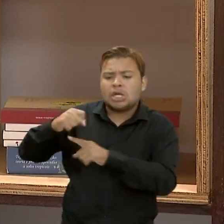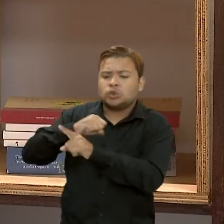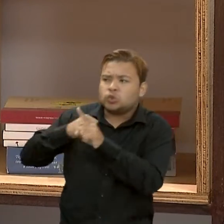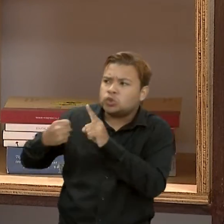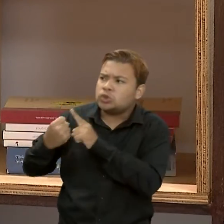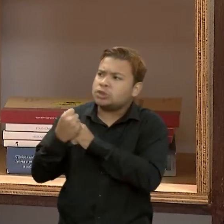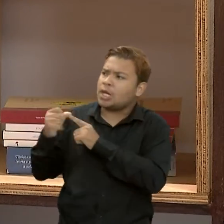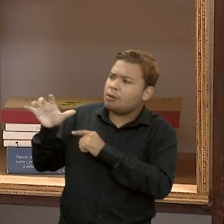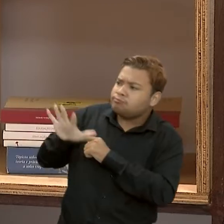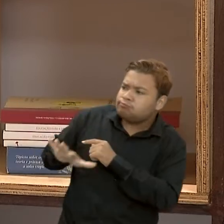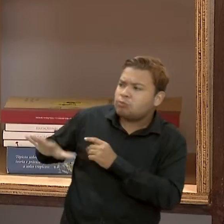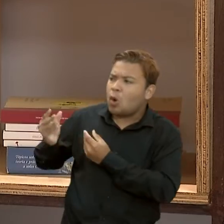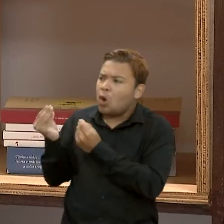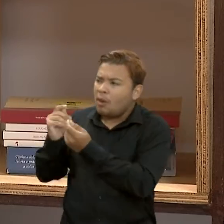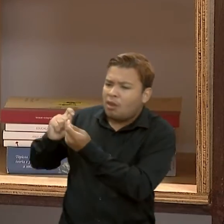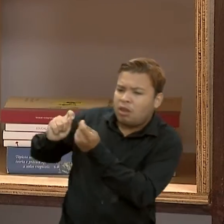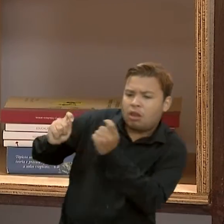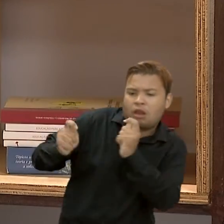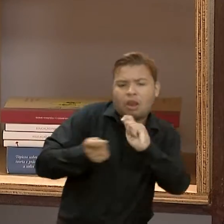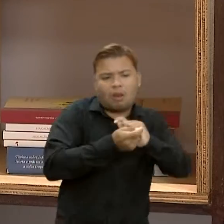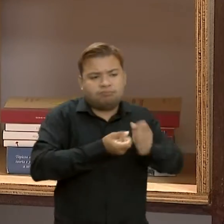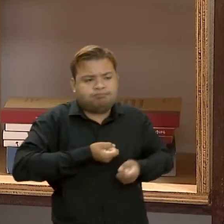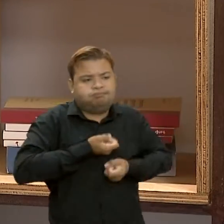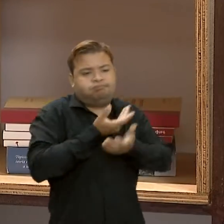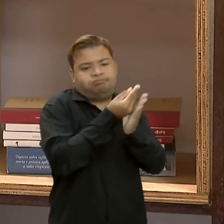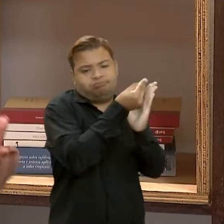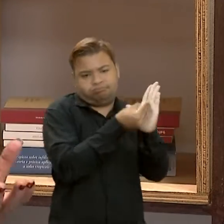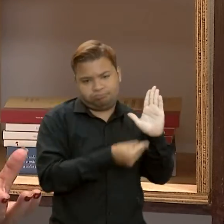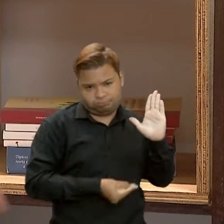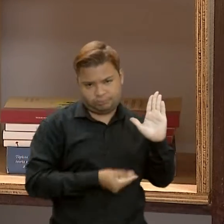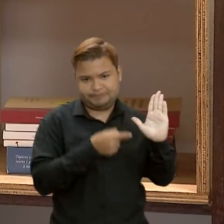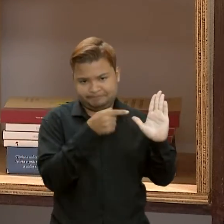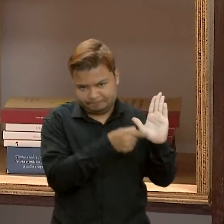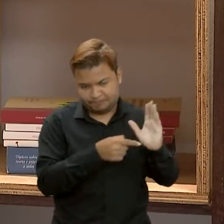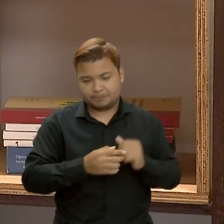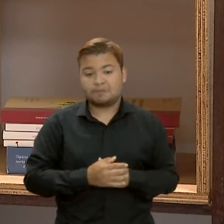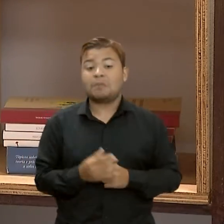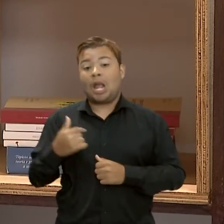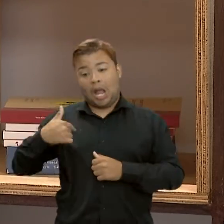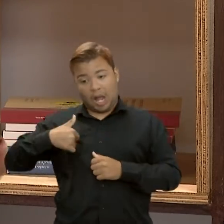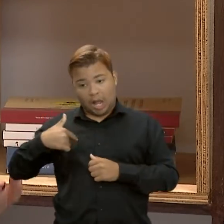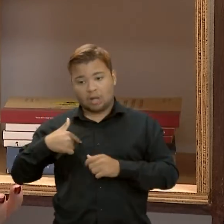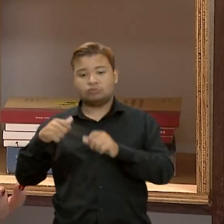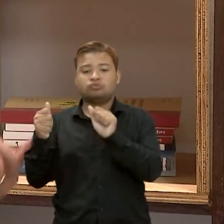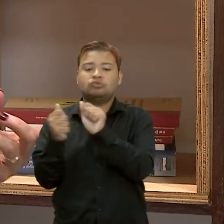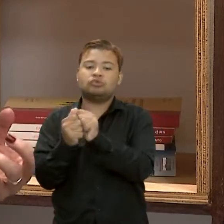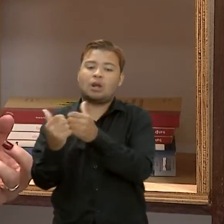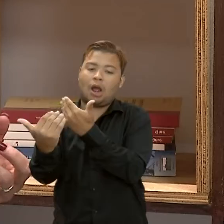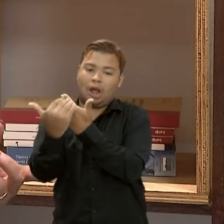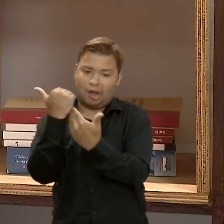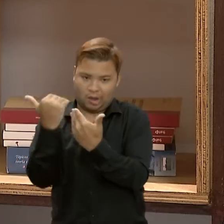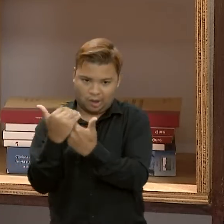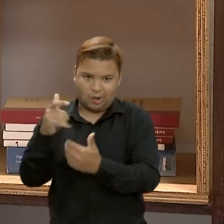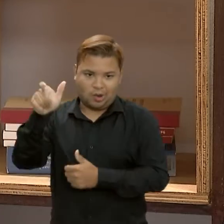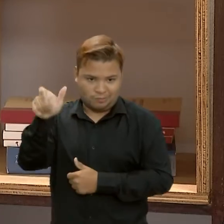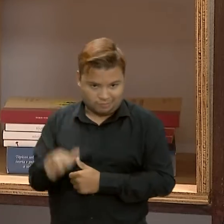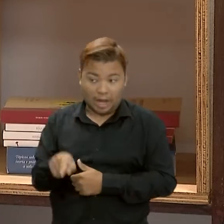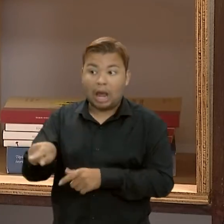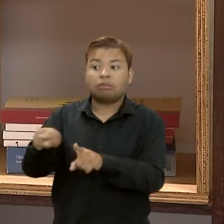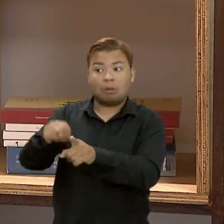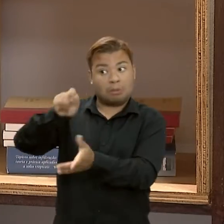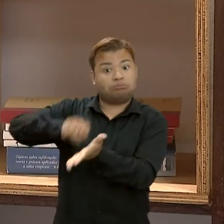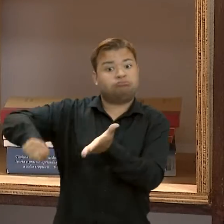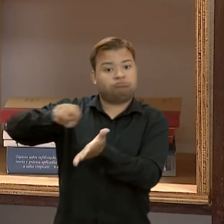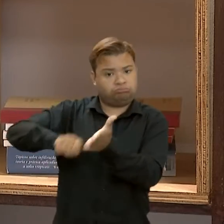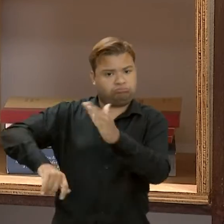social e busca, aí eu e a minha orientadora, a professora Diane Valdez, que também é escritora,